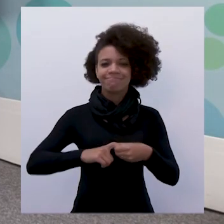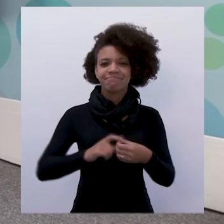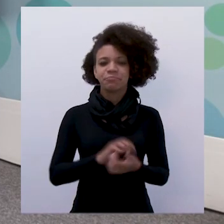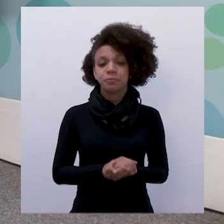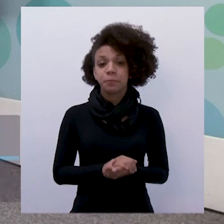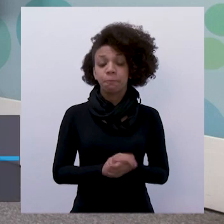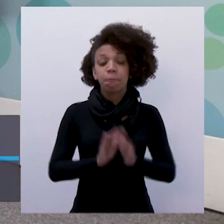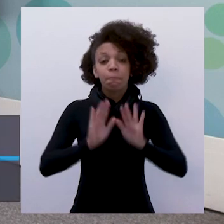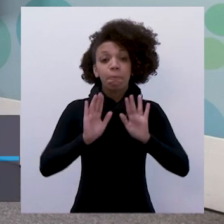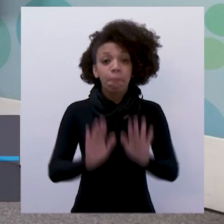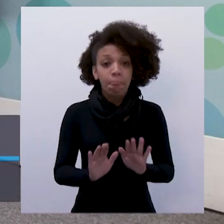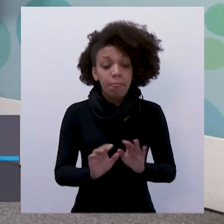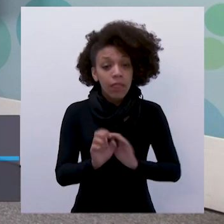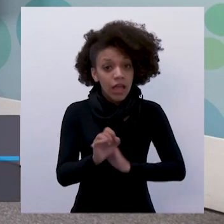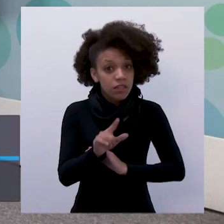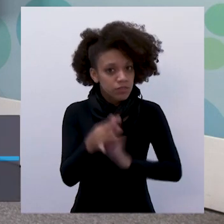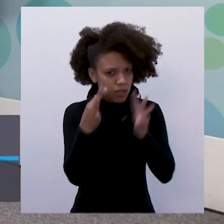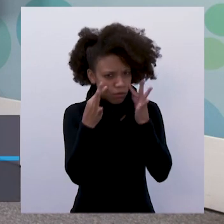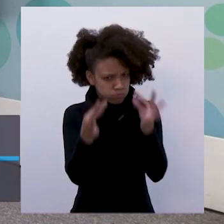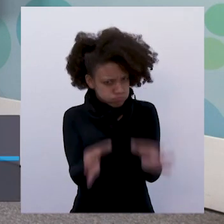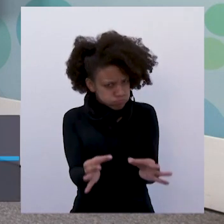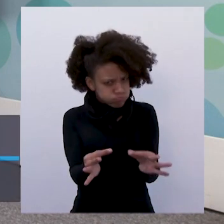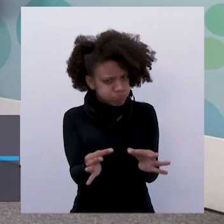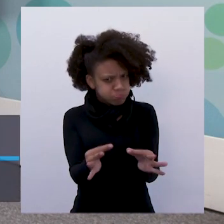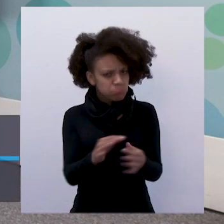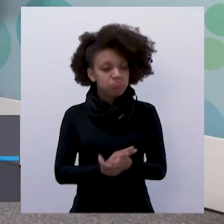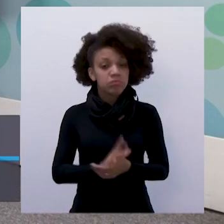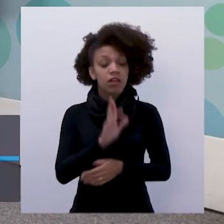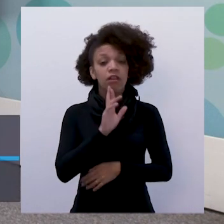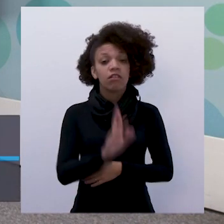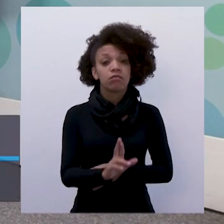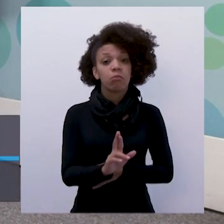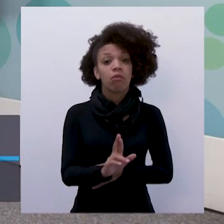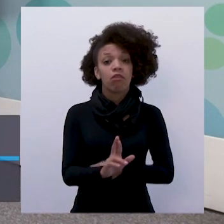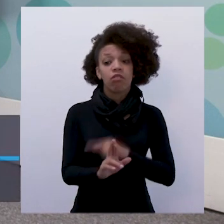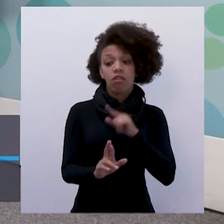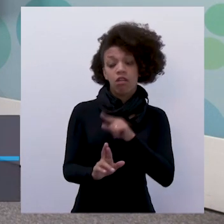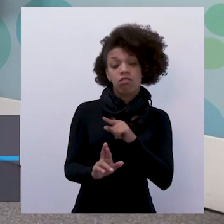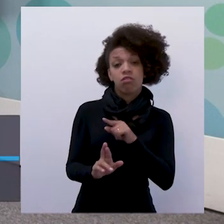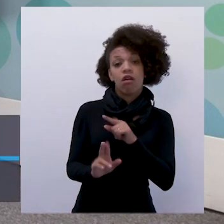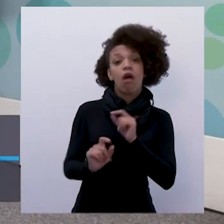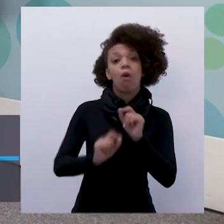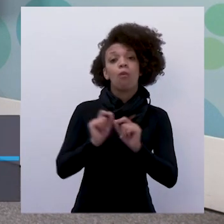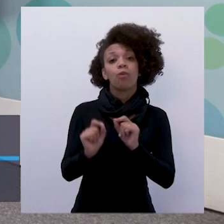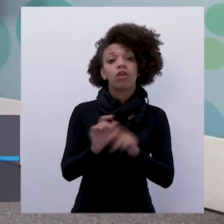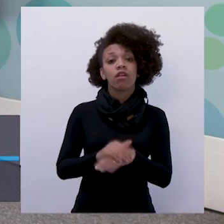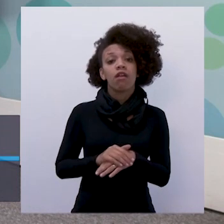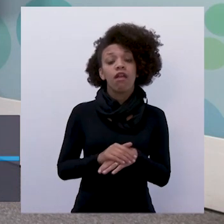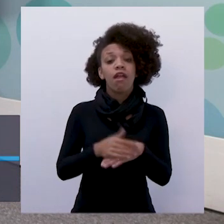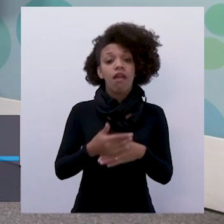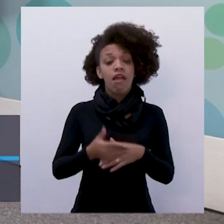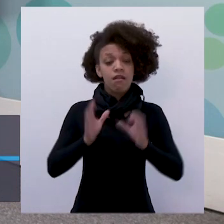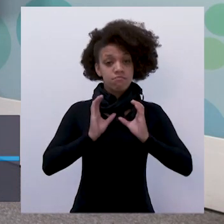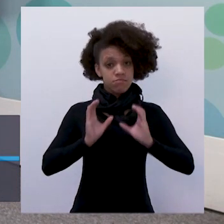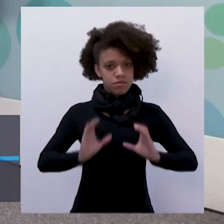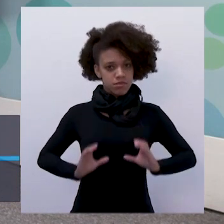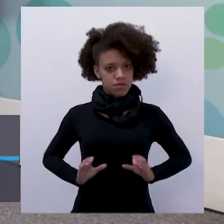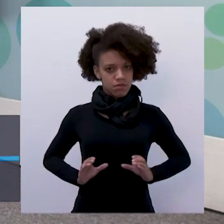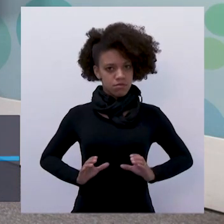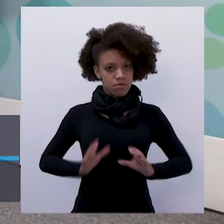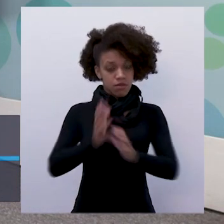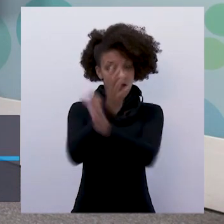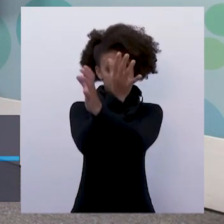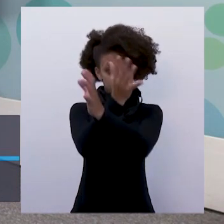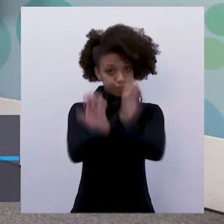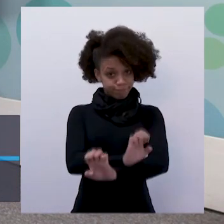Voltamos e, se você prestou bem atenção, a resposta a essa pergunta, né, o que caracterizava a cidadania em Esparta